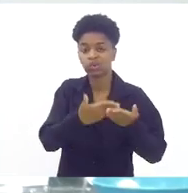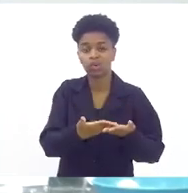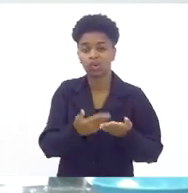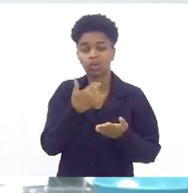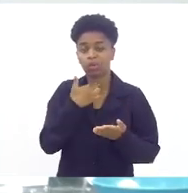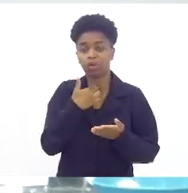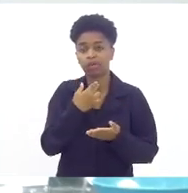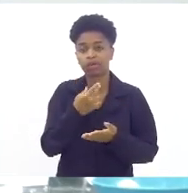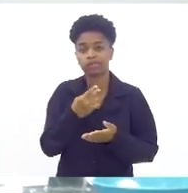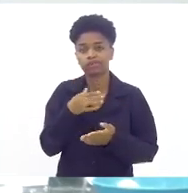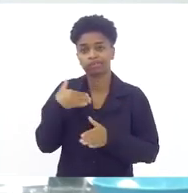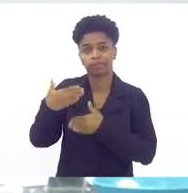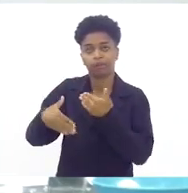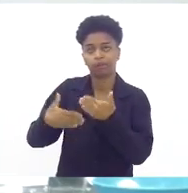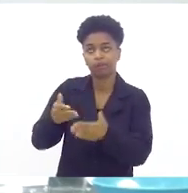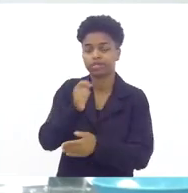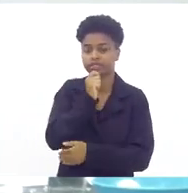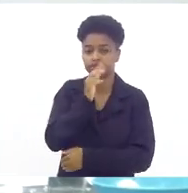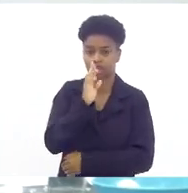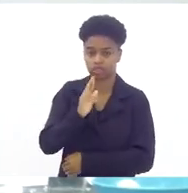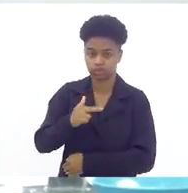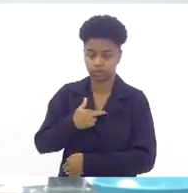sem resposta